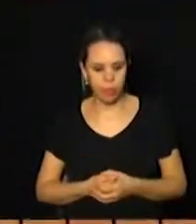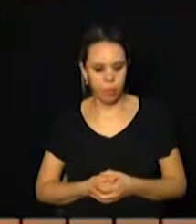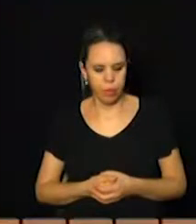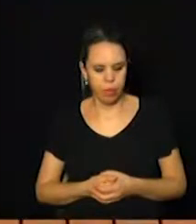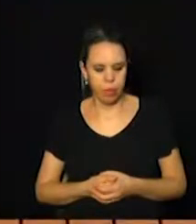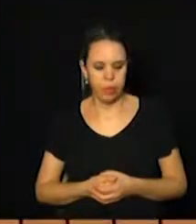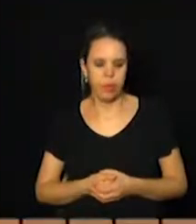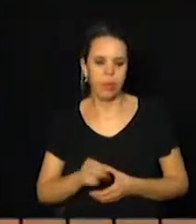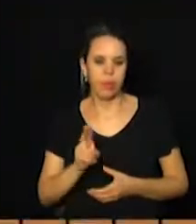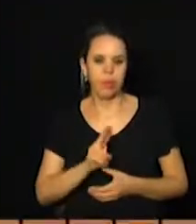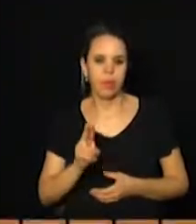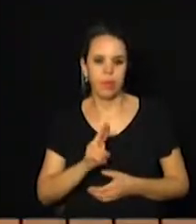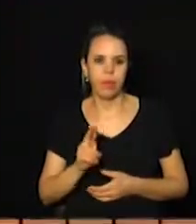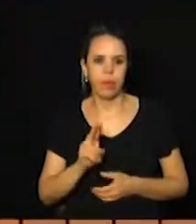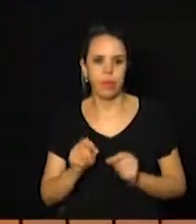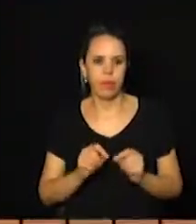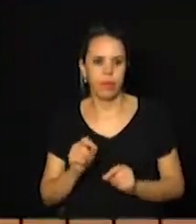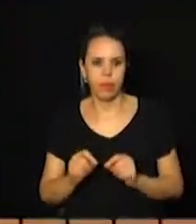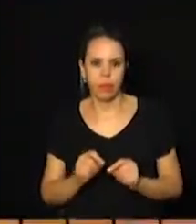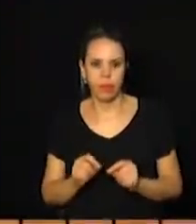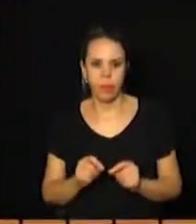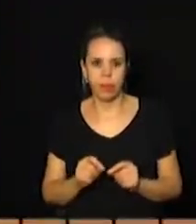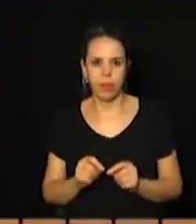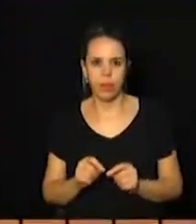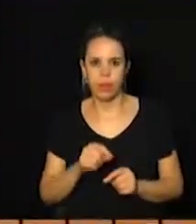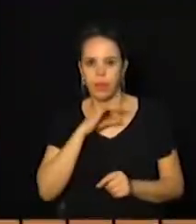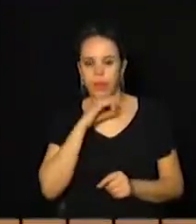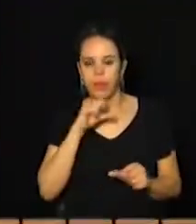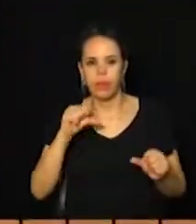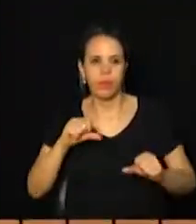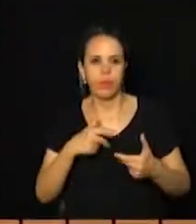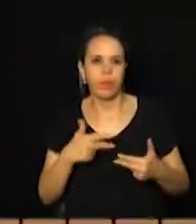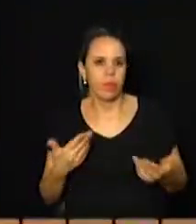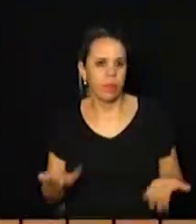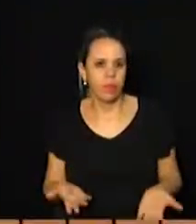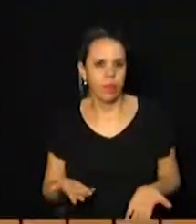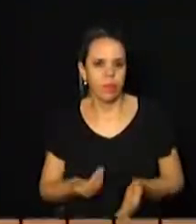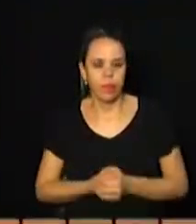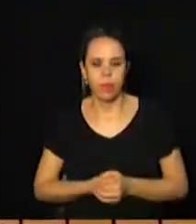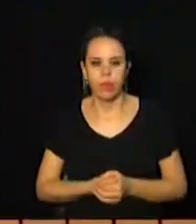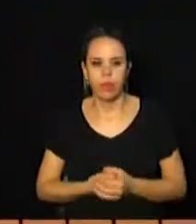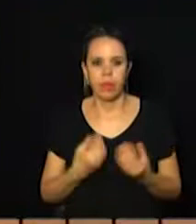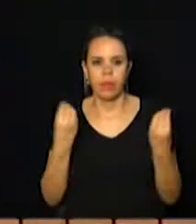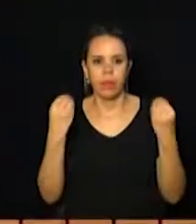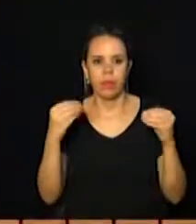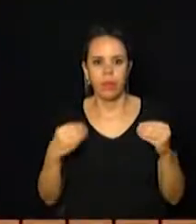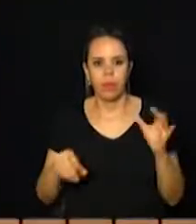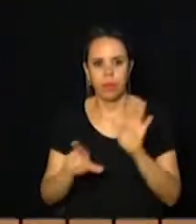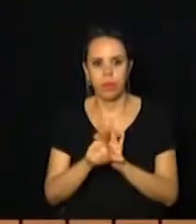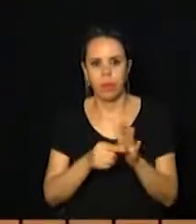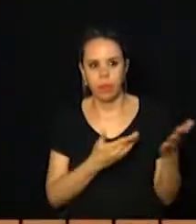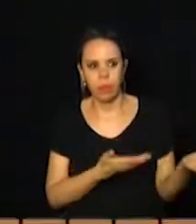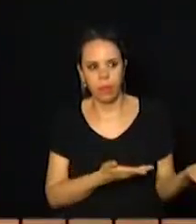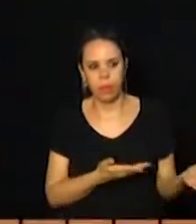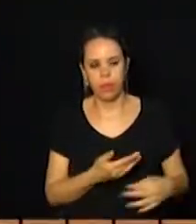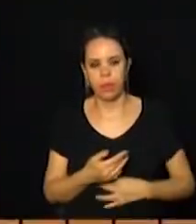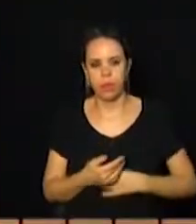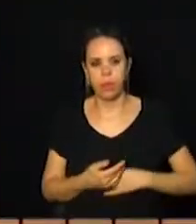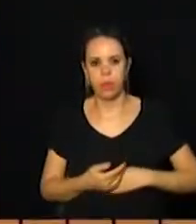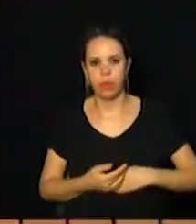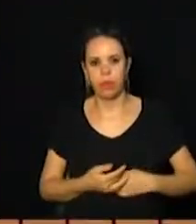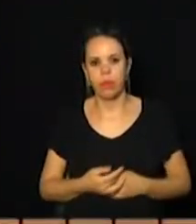e ele usou de mal intenção a colocar uma lei dessa